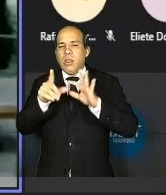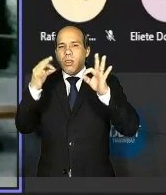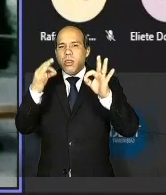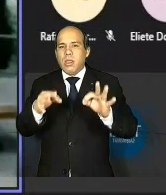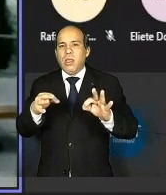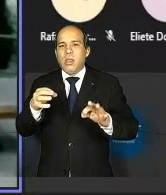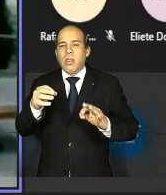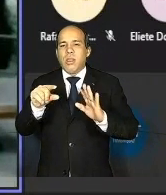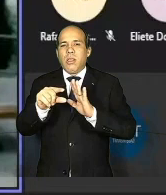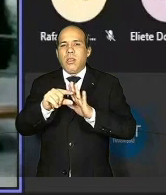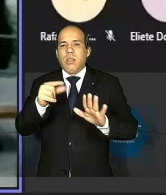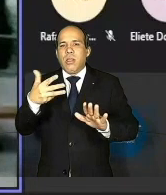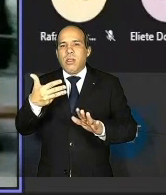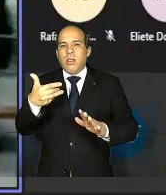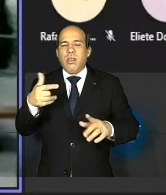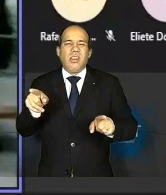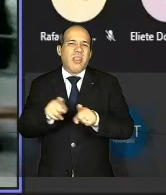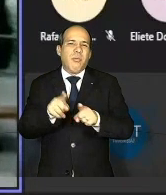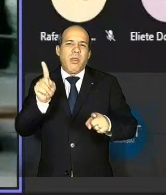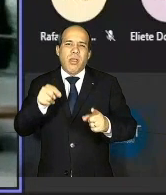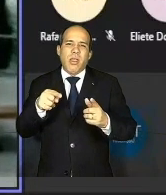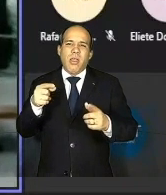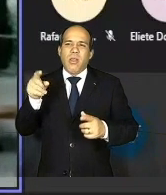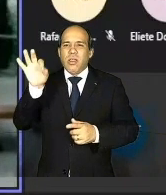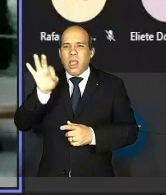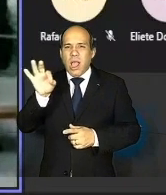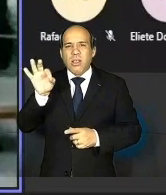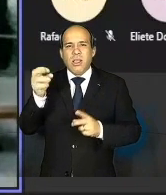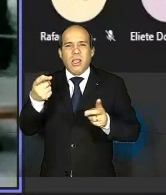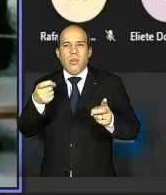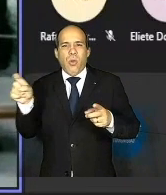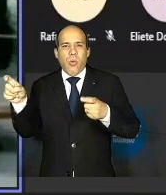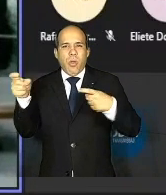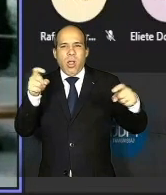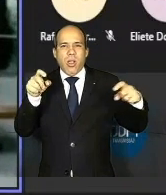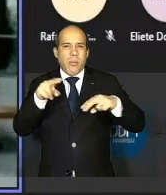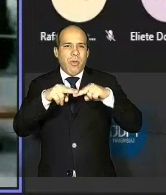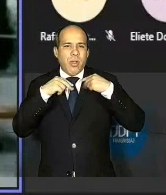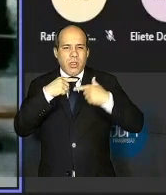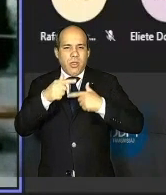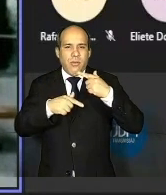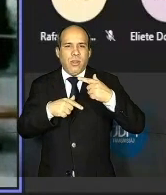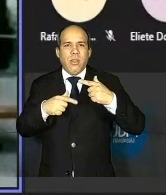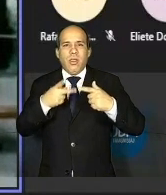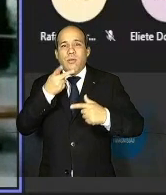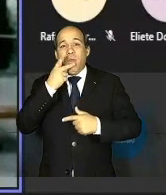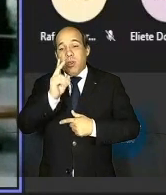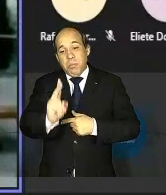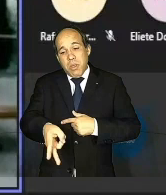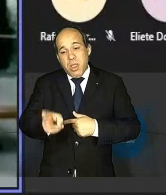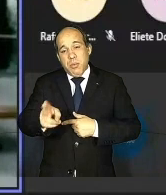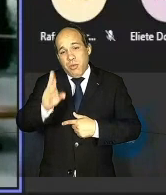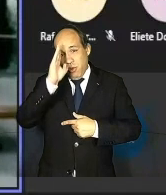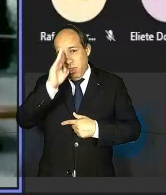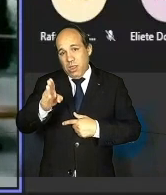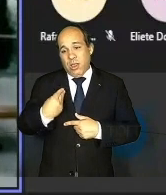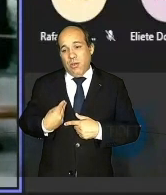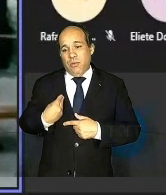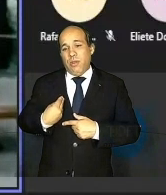inciso 13º. Portanto, indevidas e ilegítimas as taxas cobradas a título de serviços que